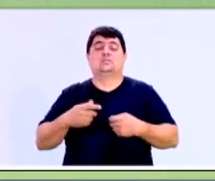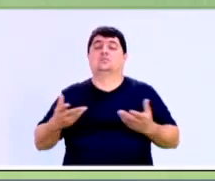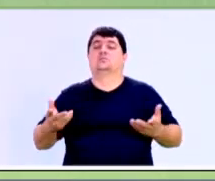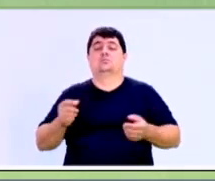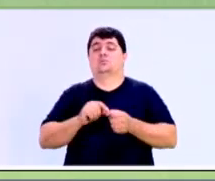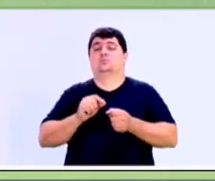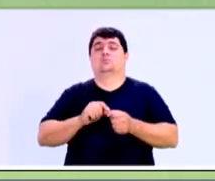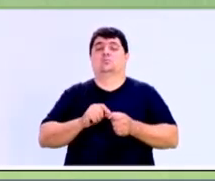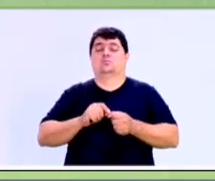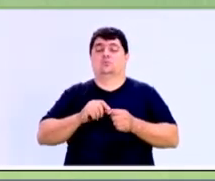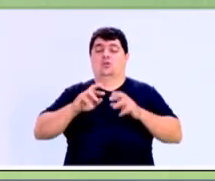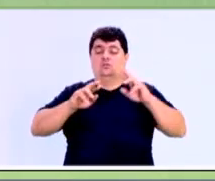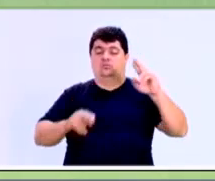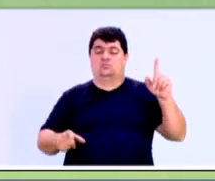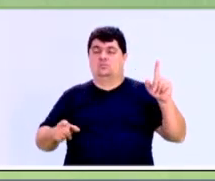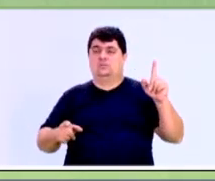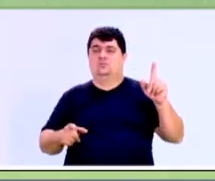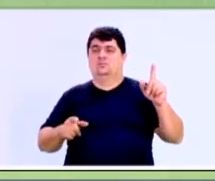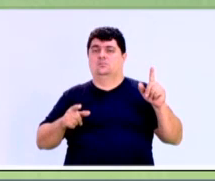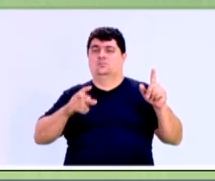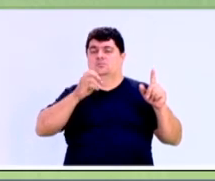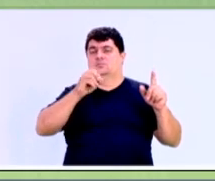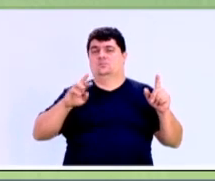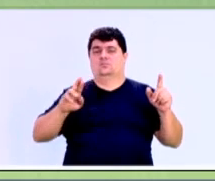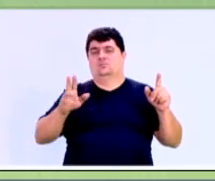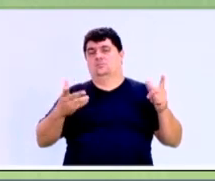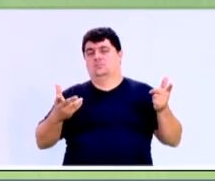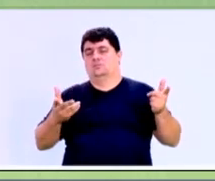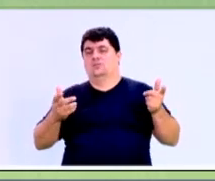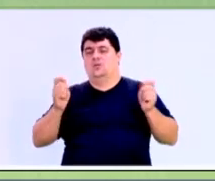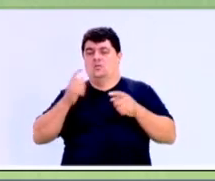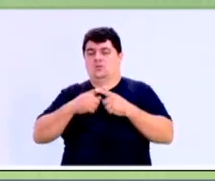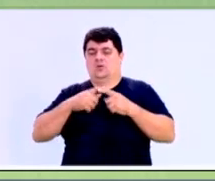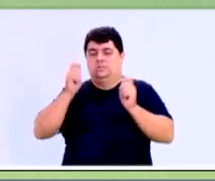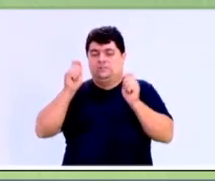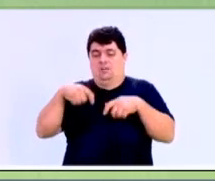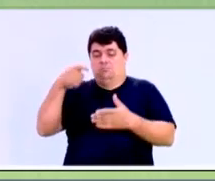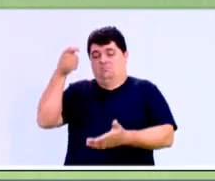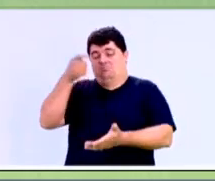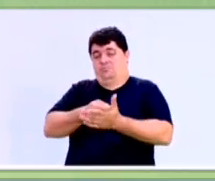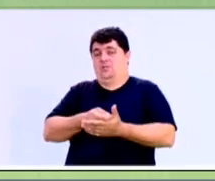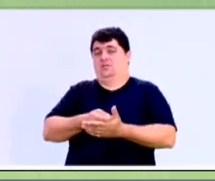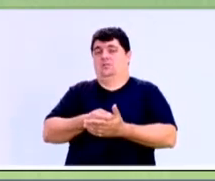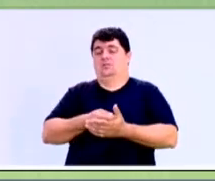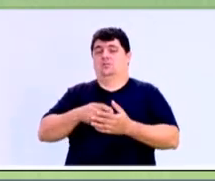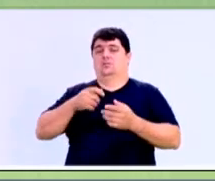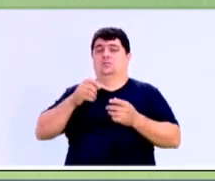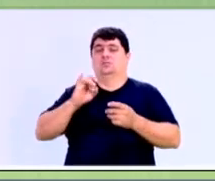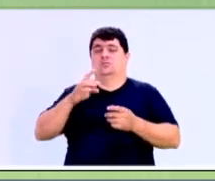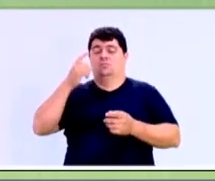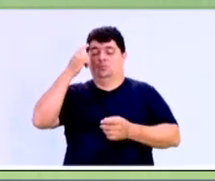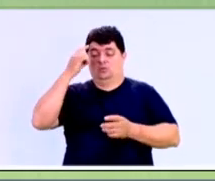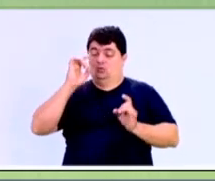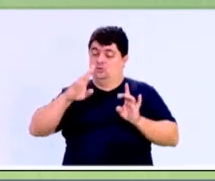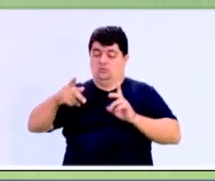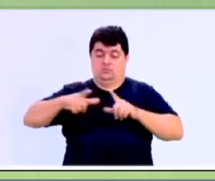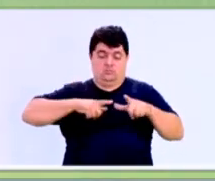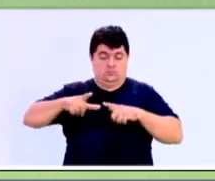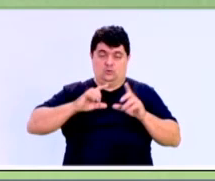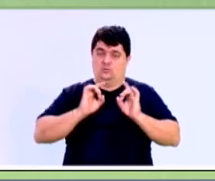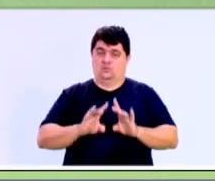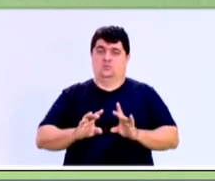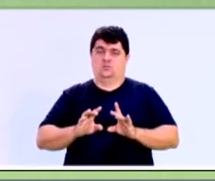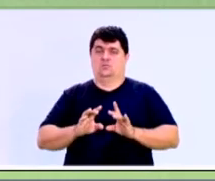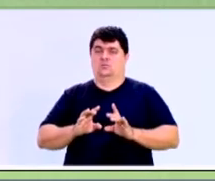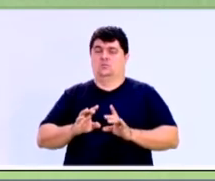os dois é quanto que eu preciso para poder honrar com as minhas contas, considerando apenas a minha atividade operacional. Então, não é o que eu